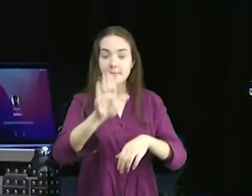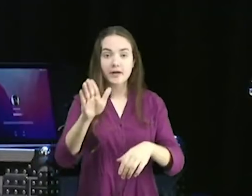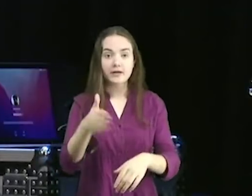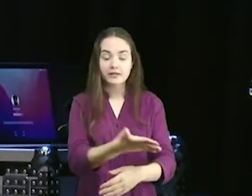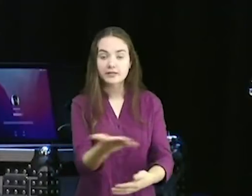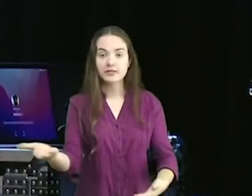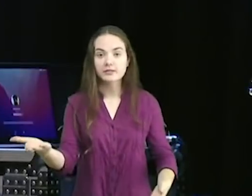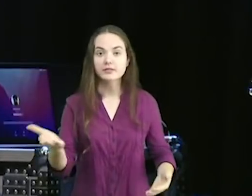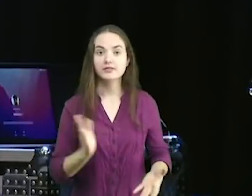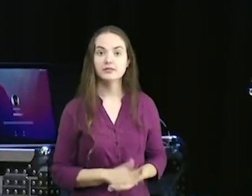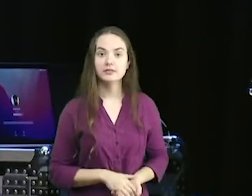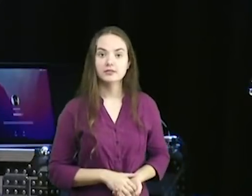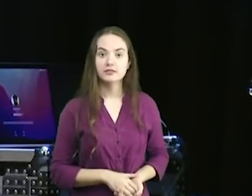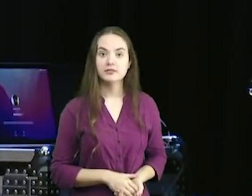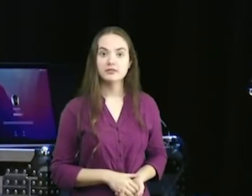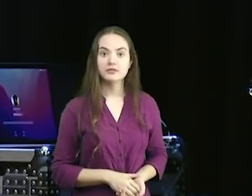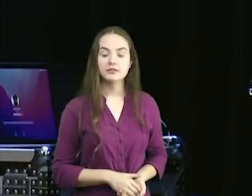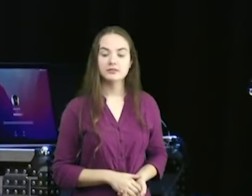vazia ficaria cheia.